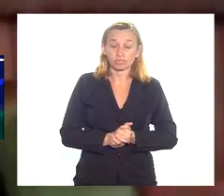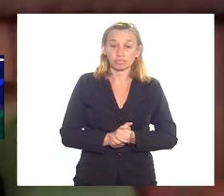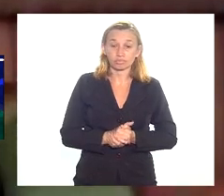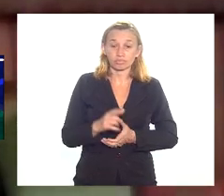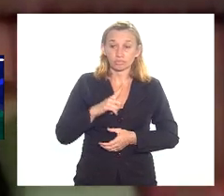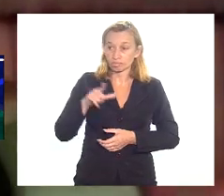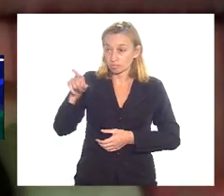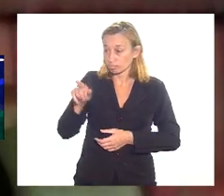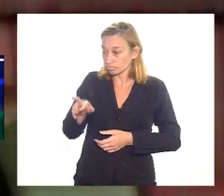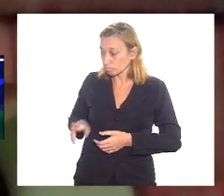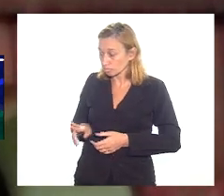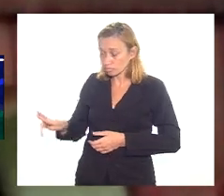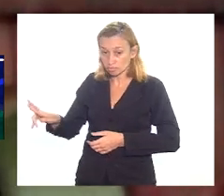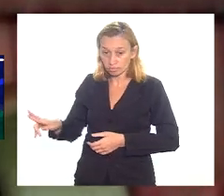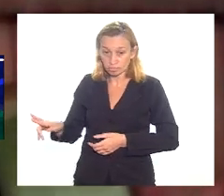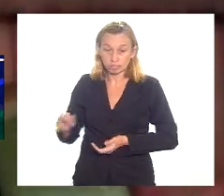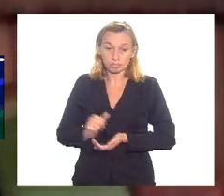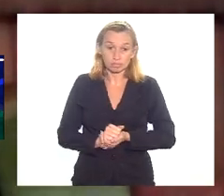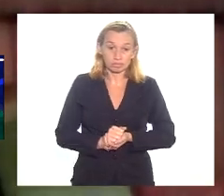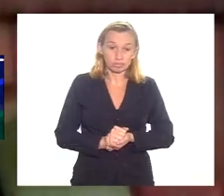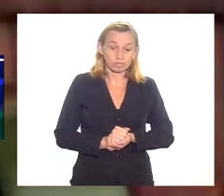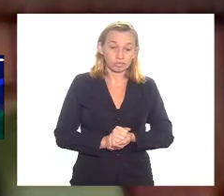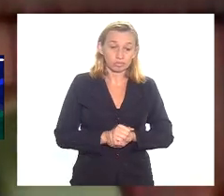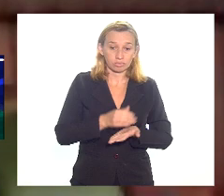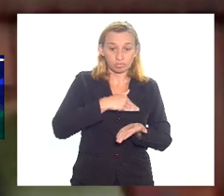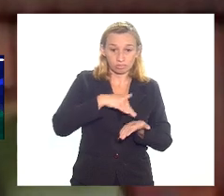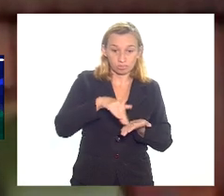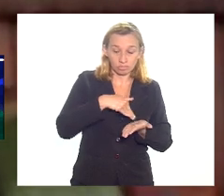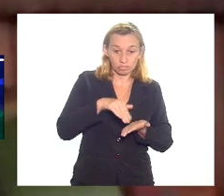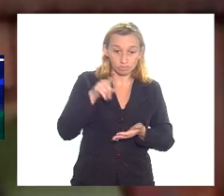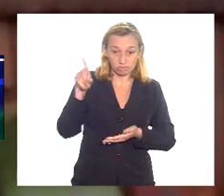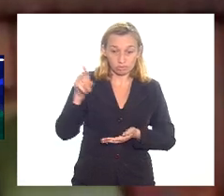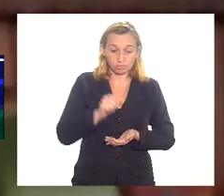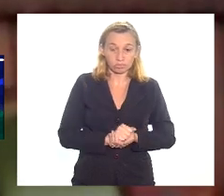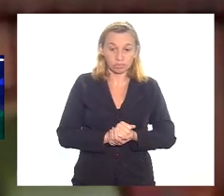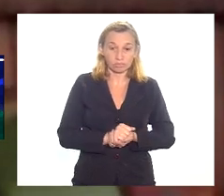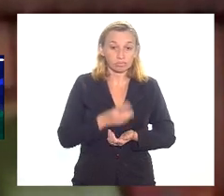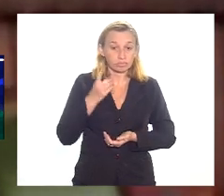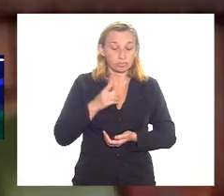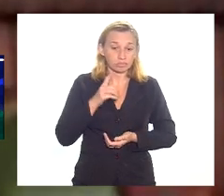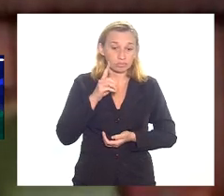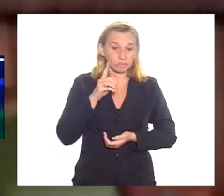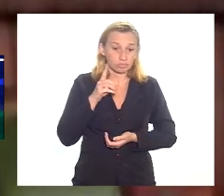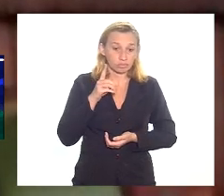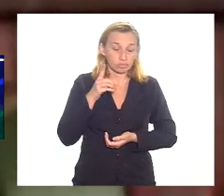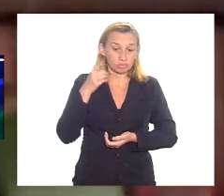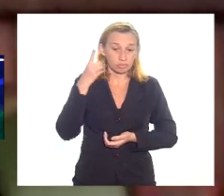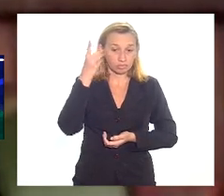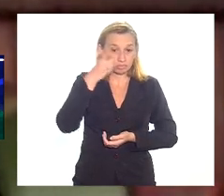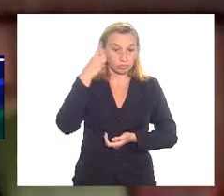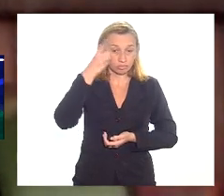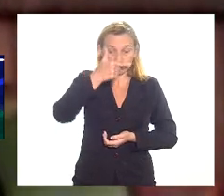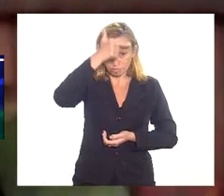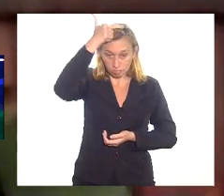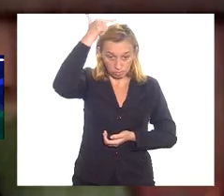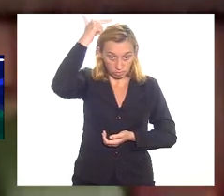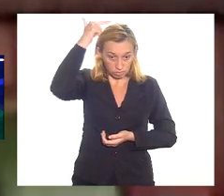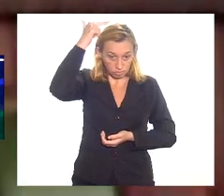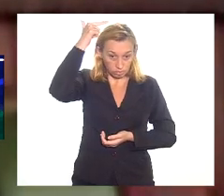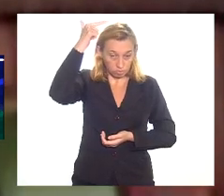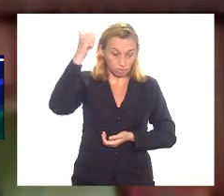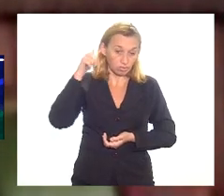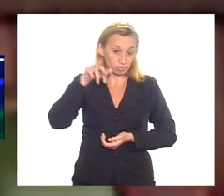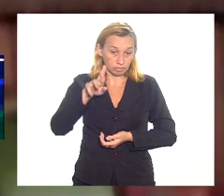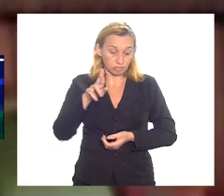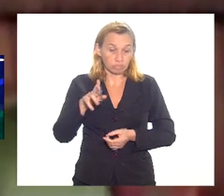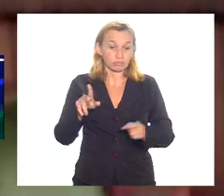do engenheiro Luiz Carlos Toledo, ele conhece bem, deputado Eliomar também, que a deputada Marta